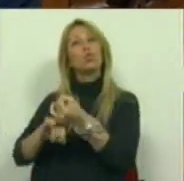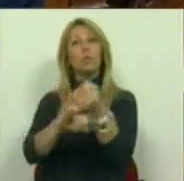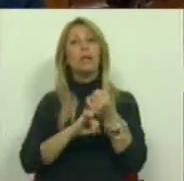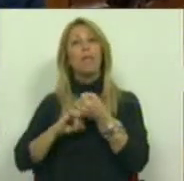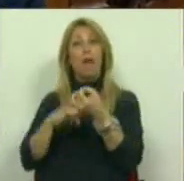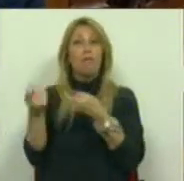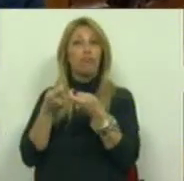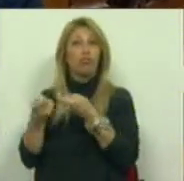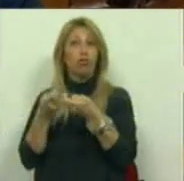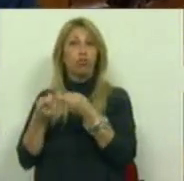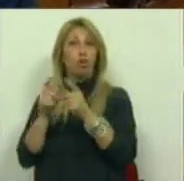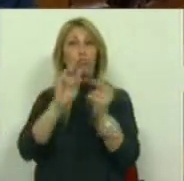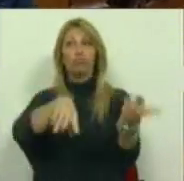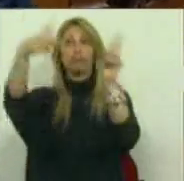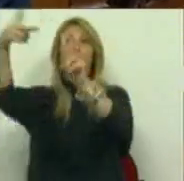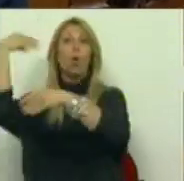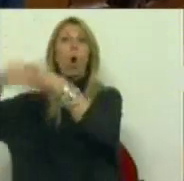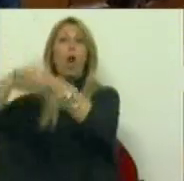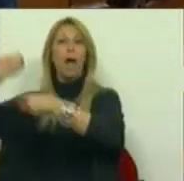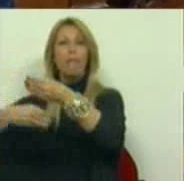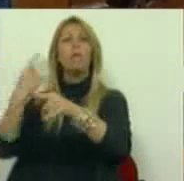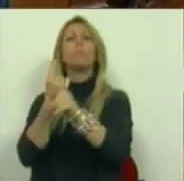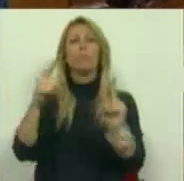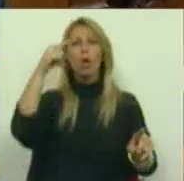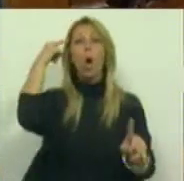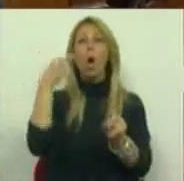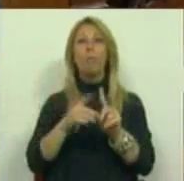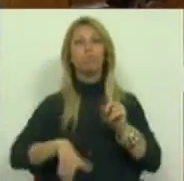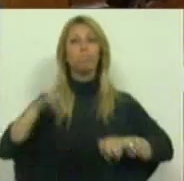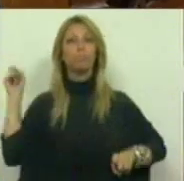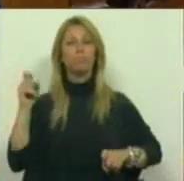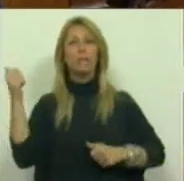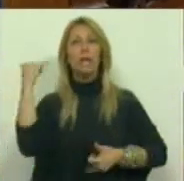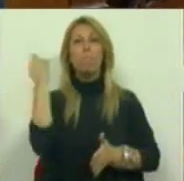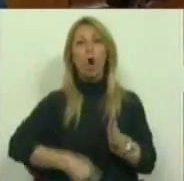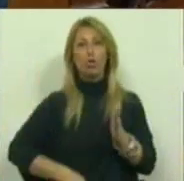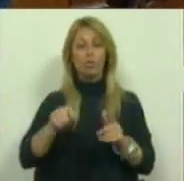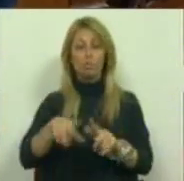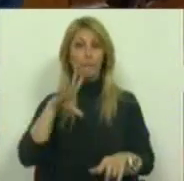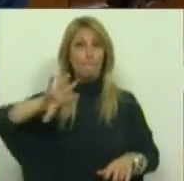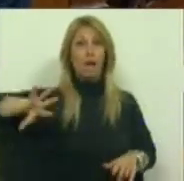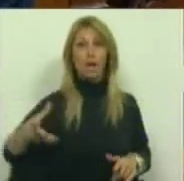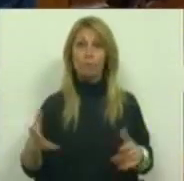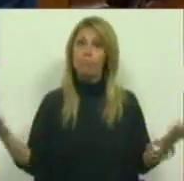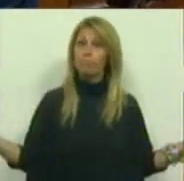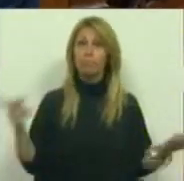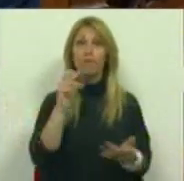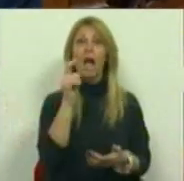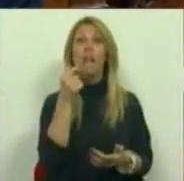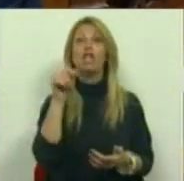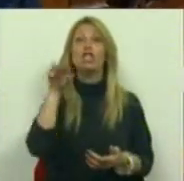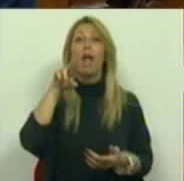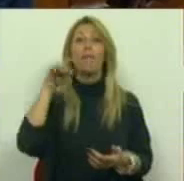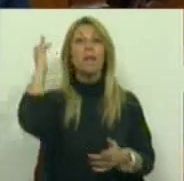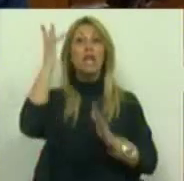o único fito de fugir ao pagamento de impostos no nosso país, afinal, Alexandre Soares Santos mostrou